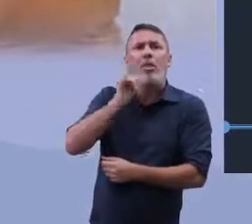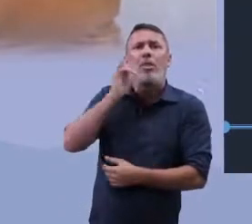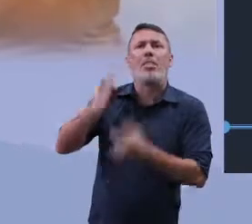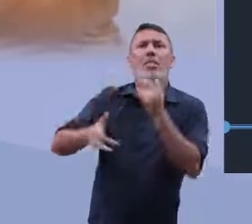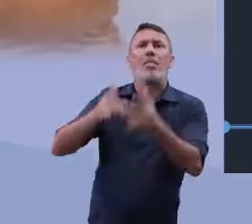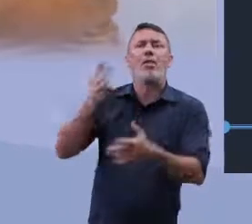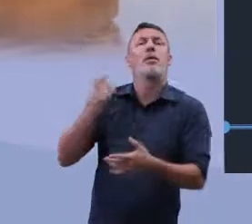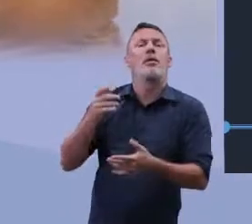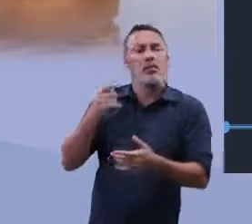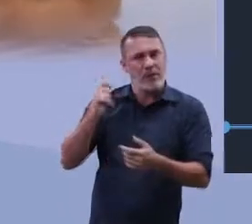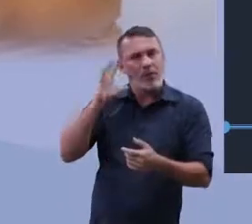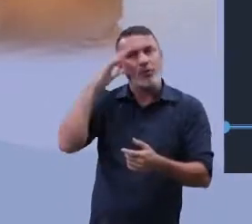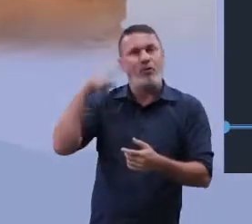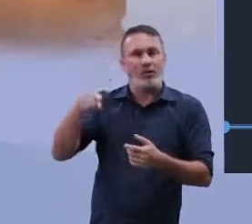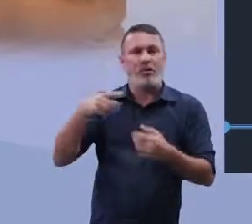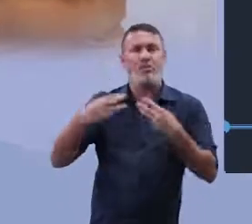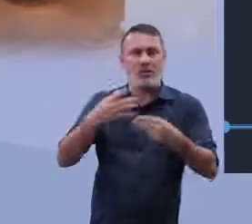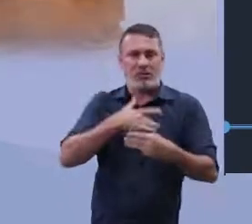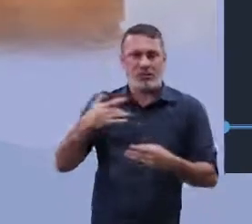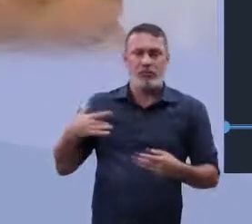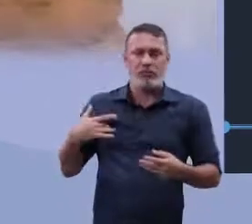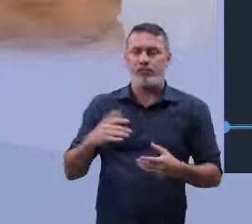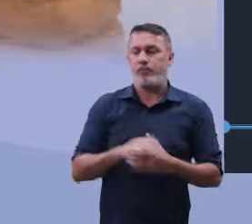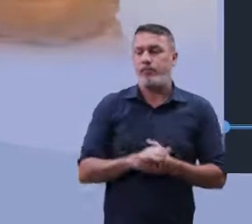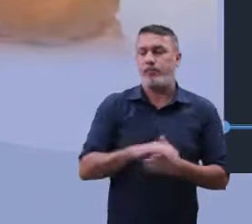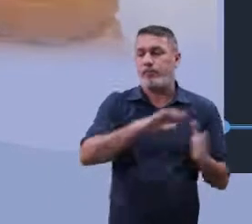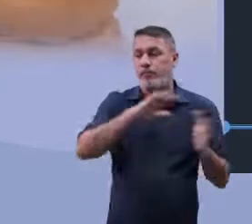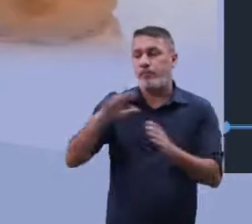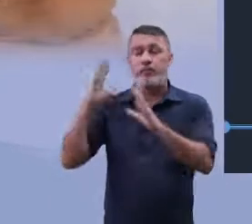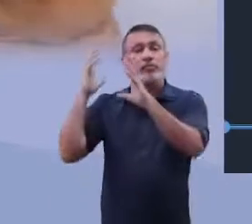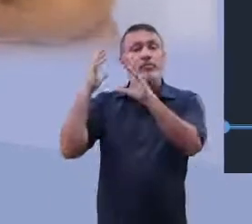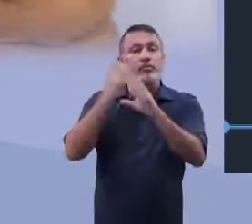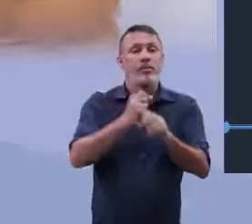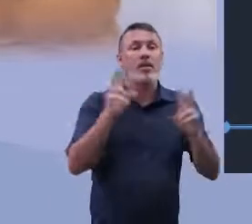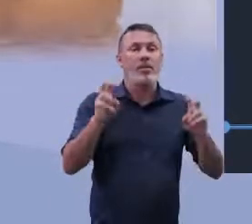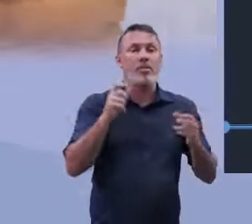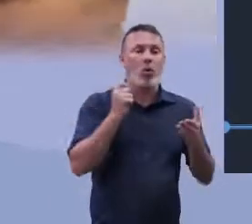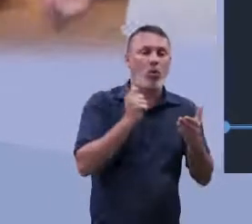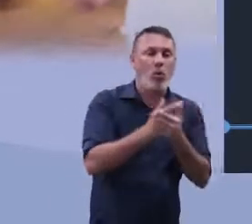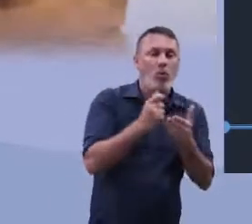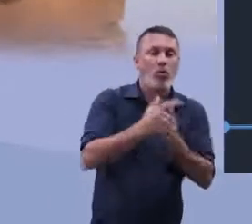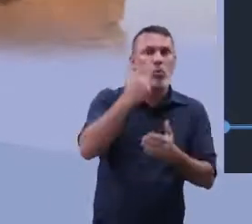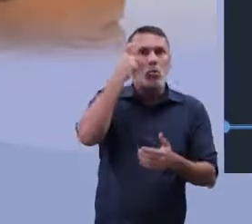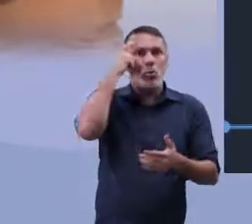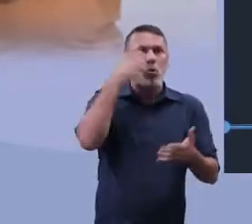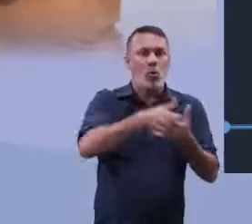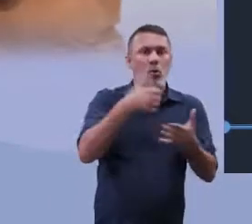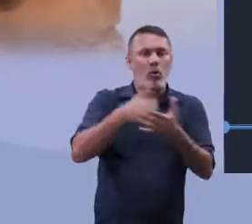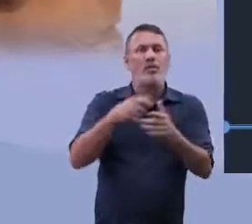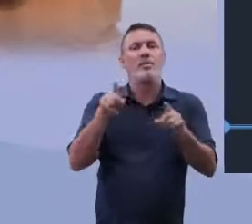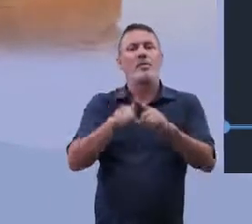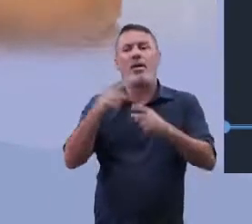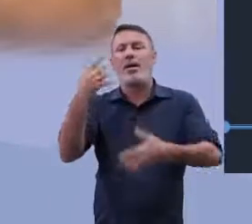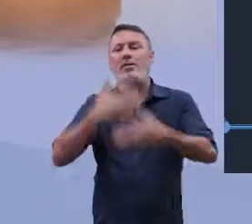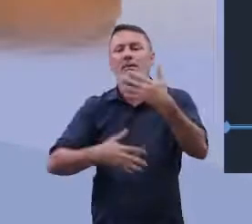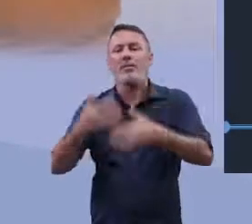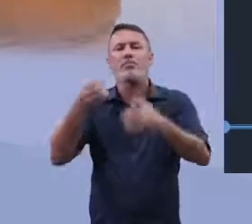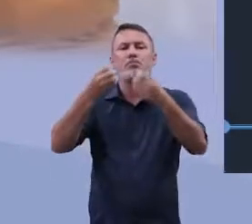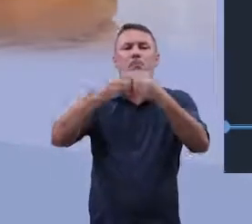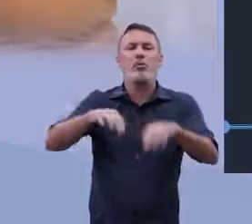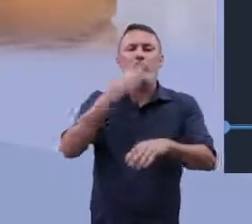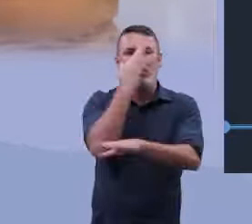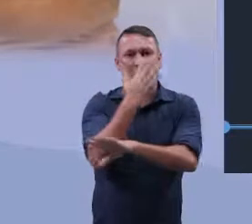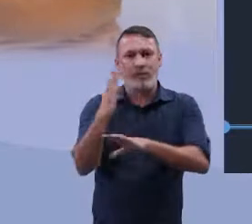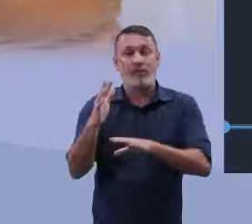de Saúde para resolver essa problemática. Então, meu aluno, só recapitulando, nós falamos sobre o consumismo e seus impactos ambientais, tema